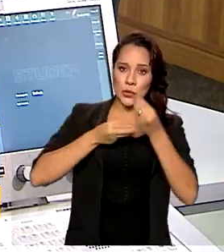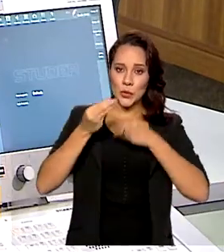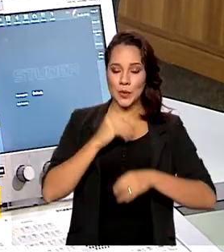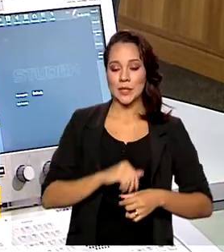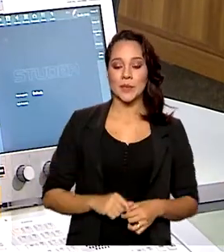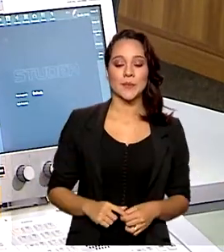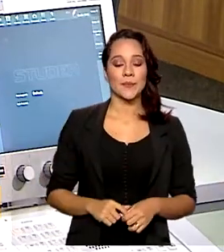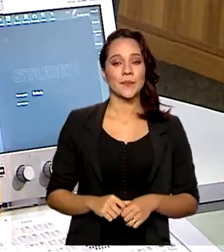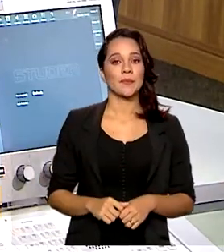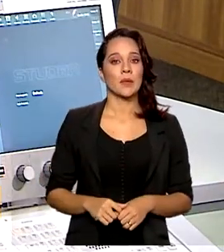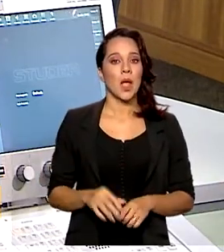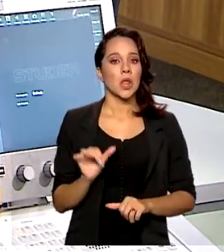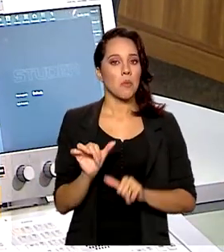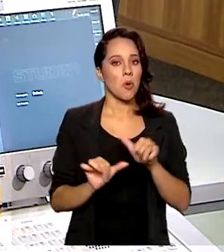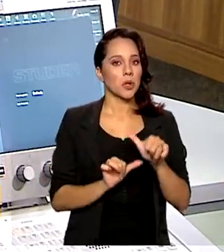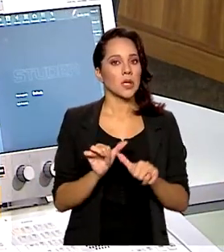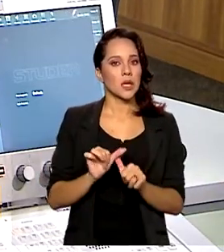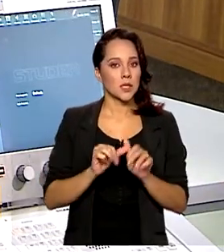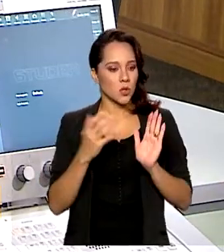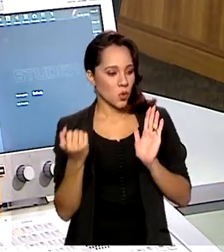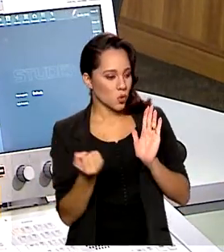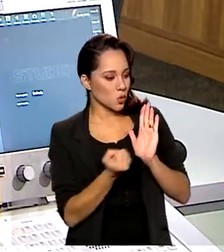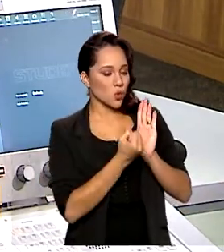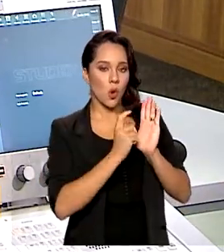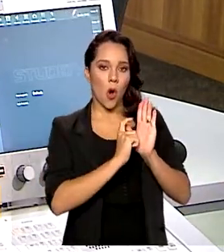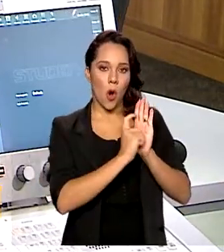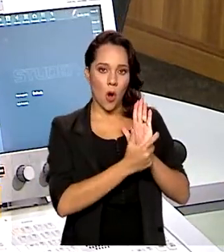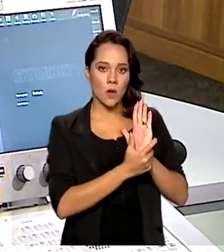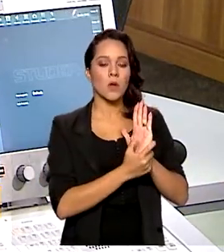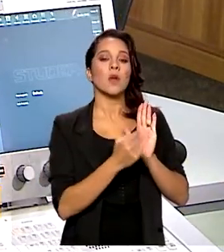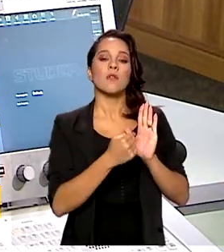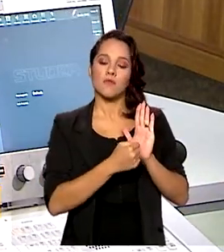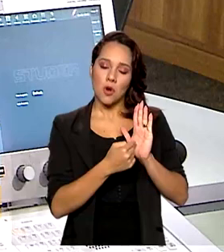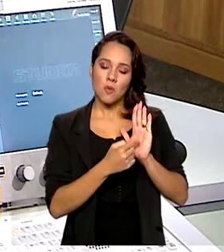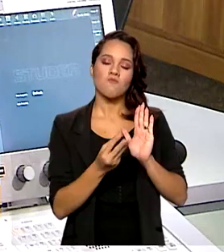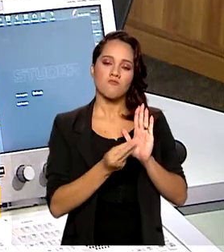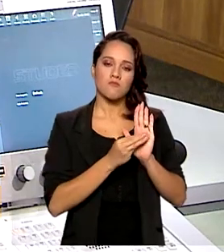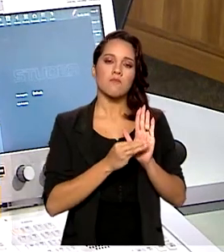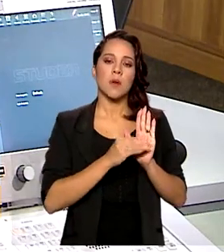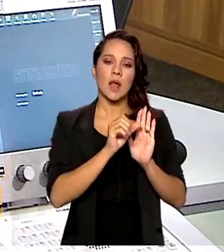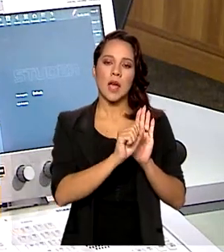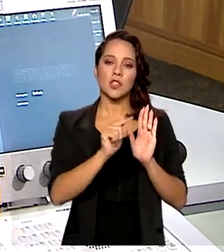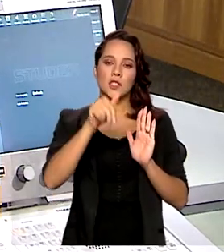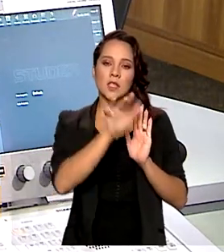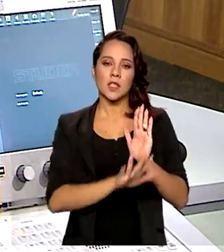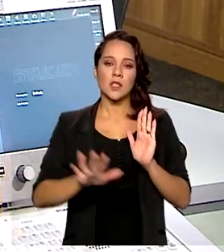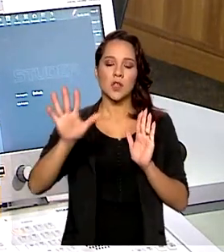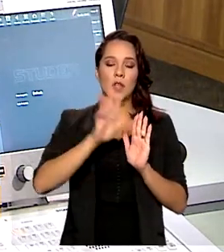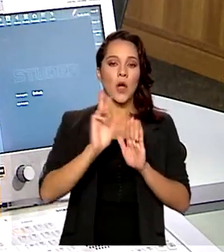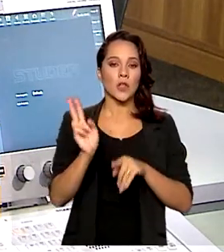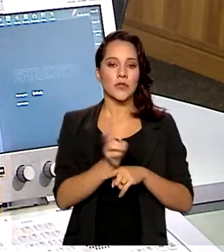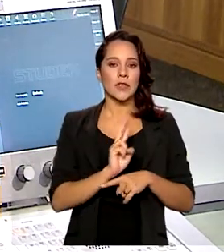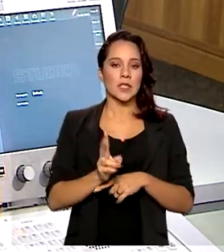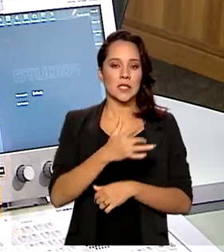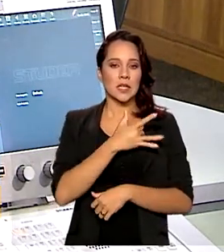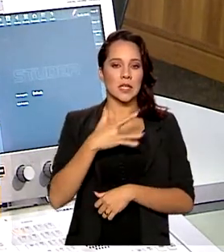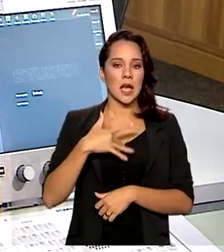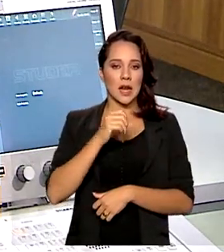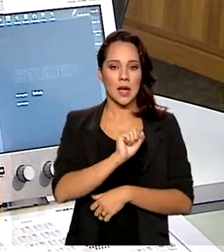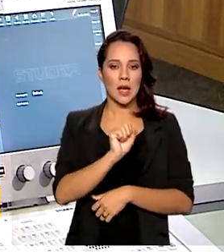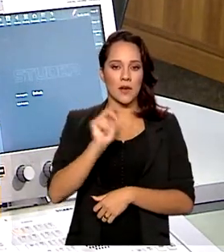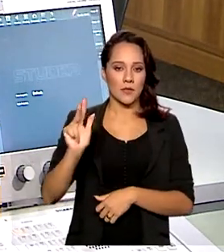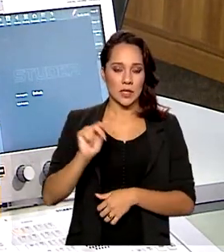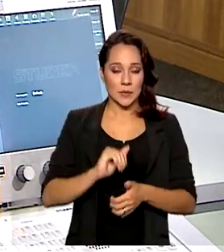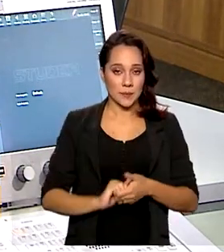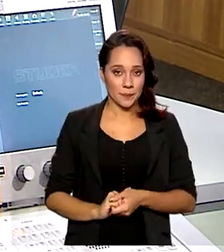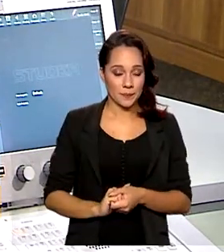alimentos. Mudanças na rotulagem dos alimentos foram estabelecidas pela Agência Nacional de Vigilância Sanitária, Anvisa.